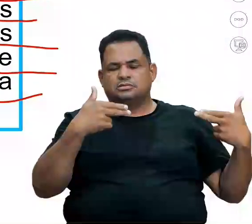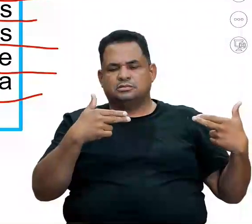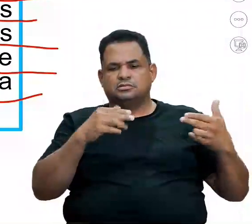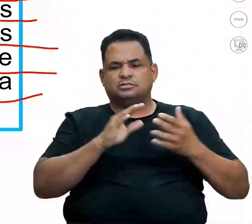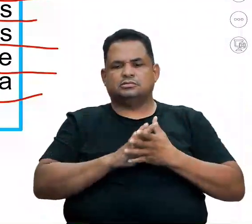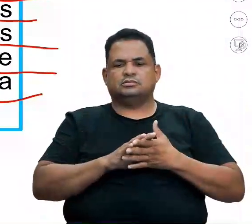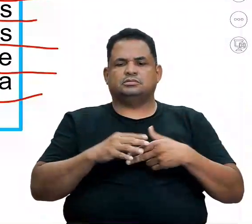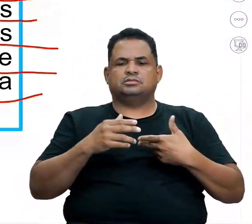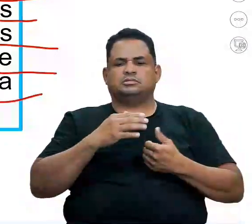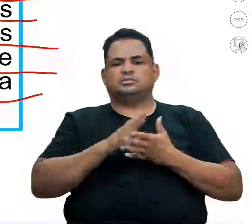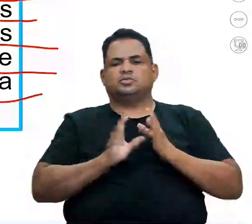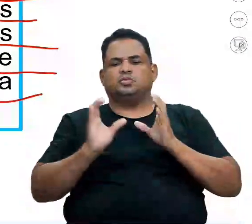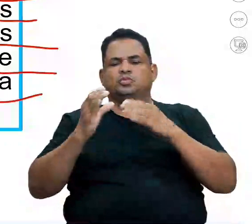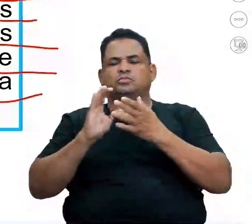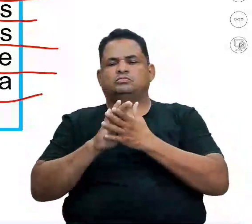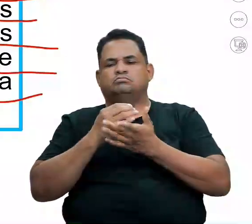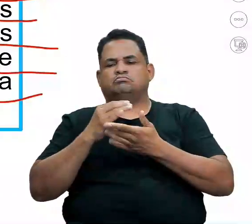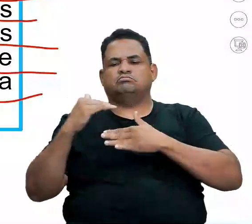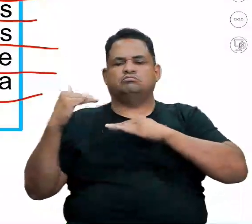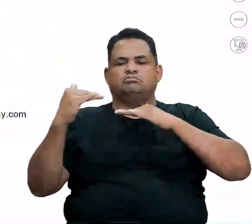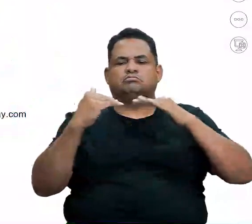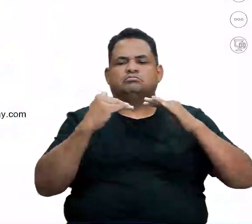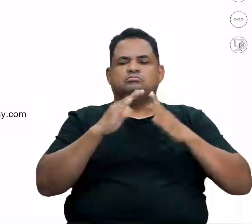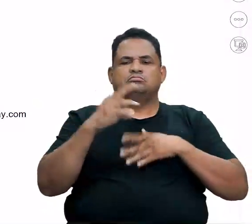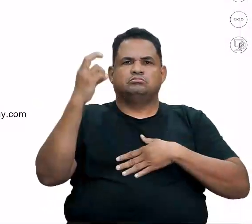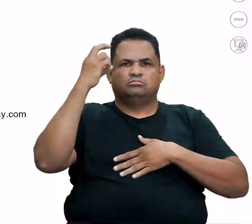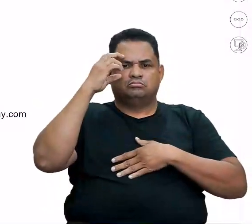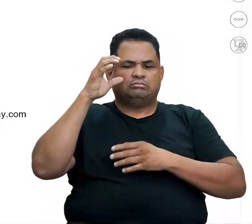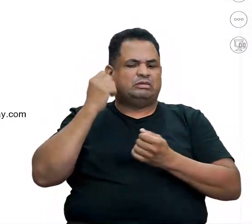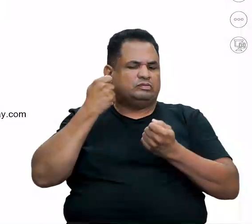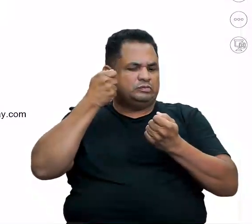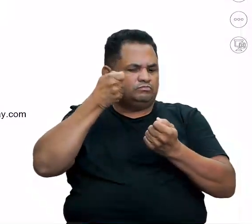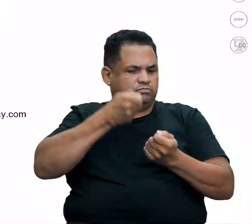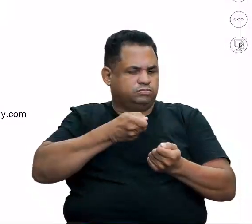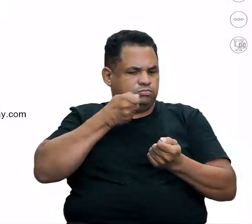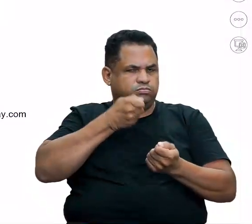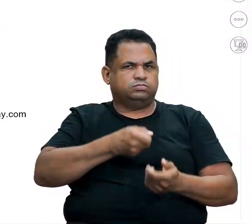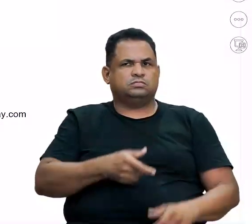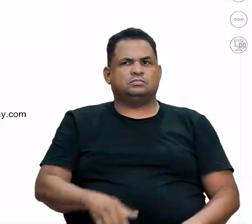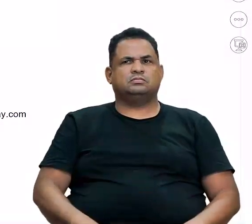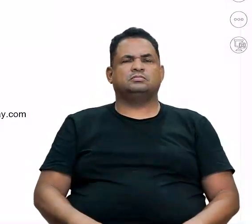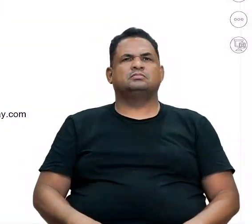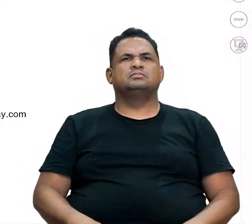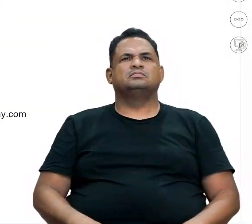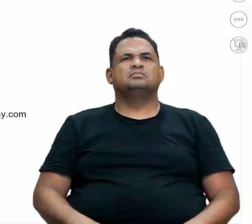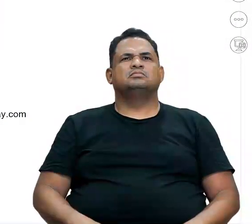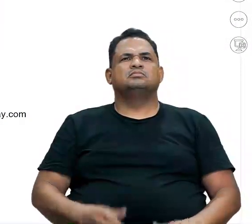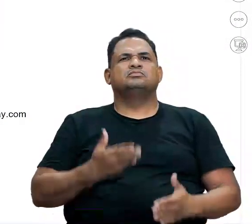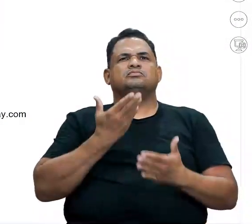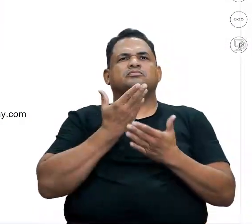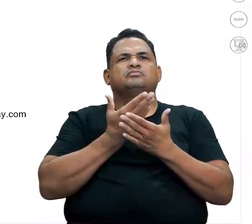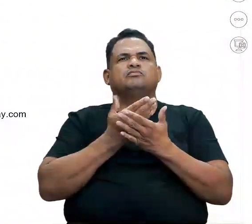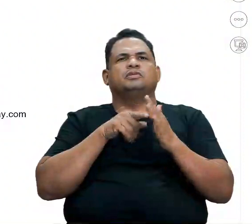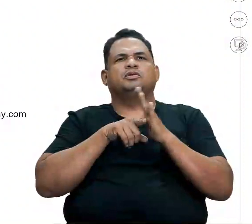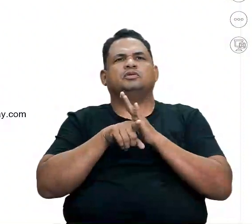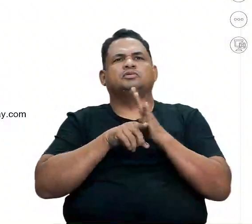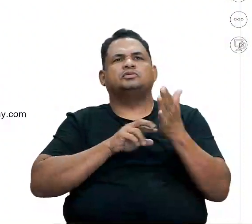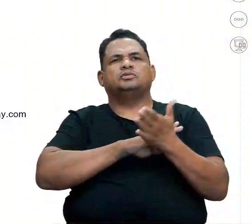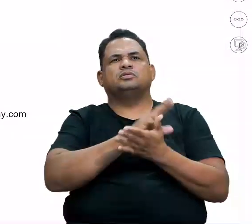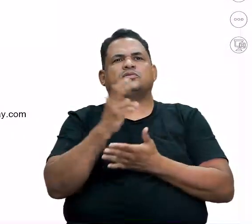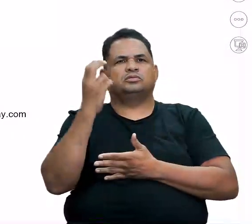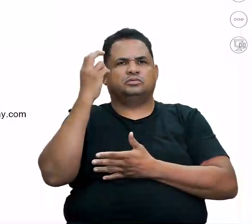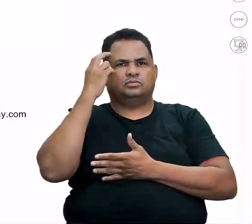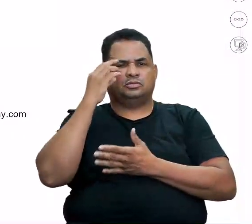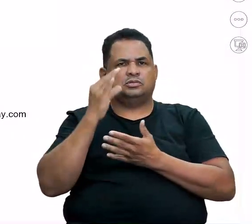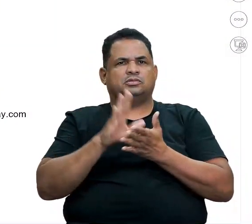gênero, de classes, de padrões culturais que foram impostos, né? Então, o estudo da diversidade cultural, ele pressupõe o desenvolvimento